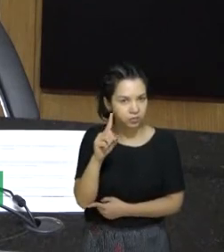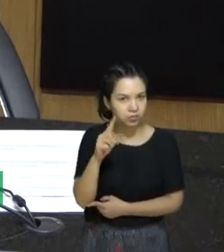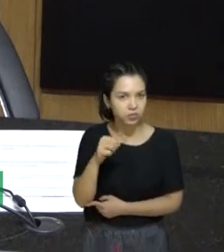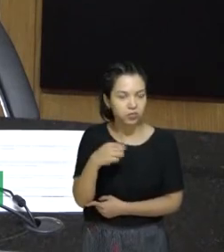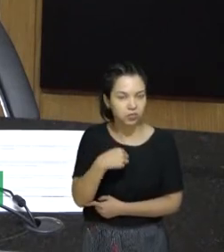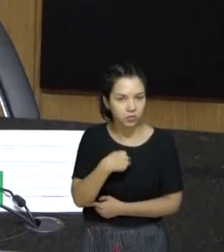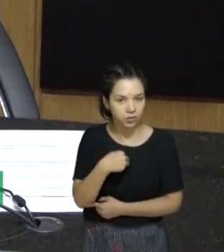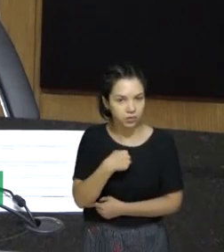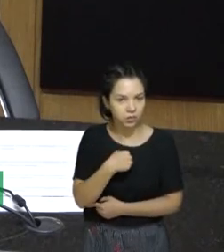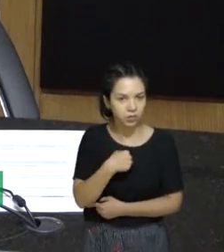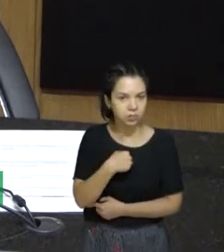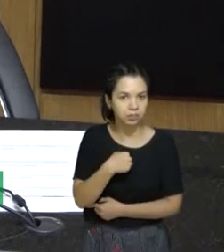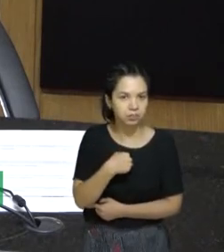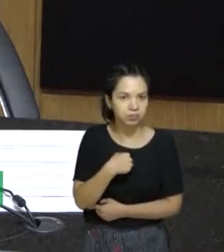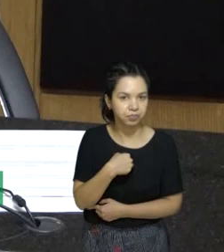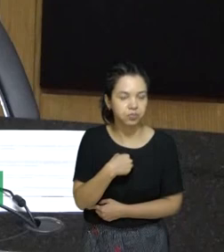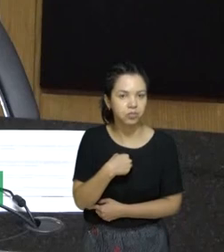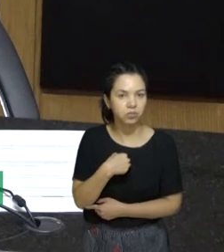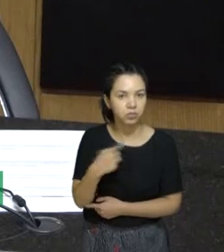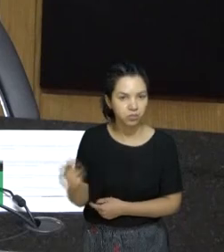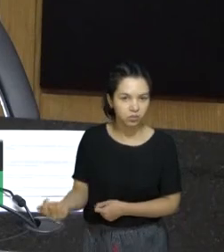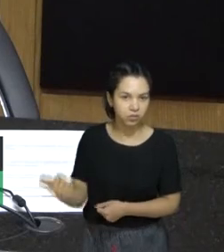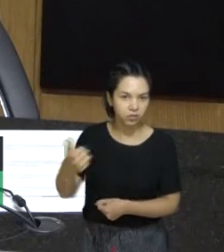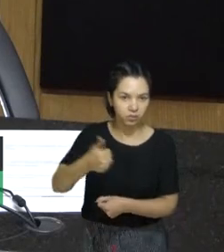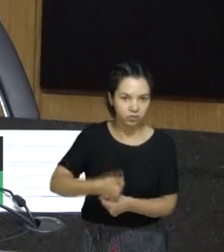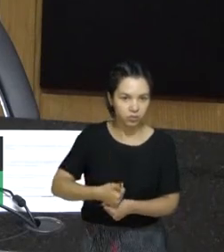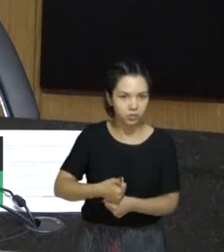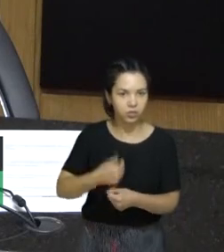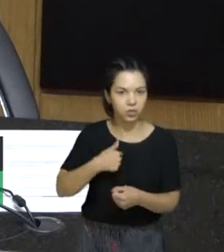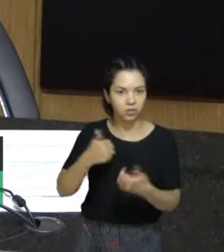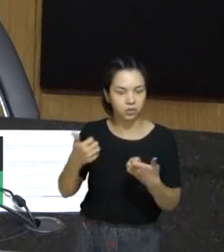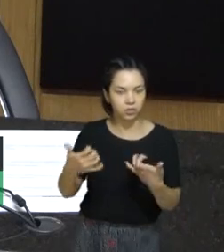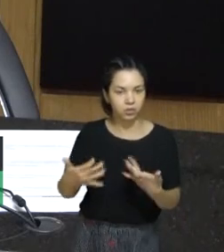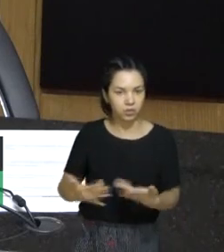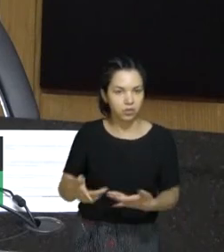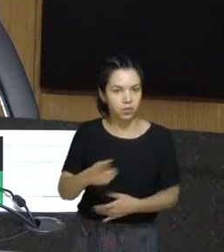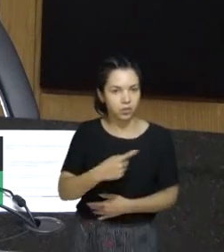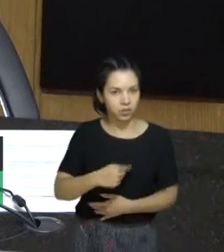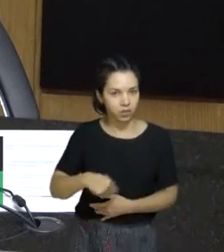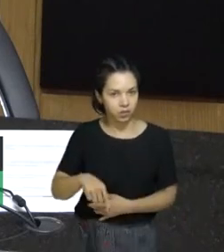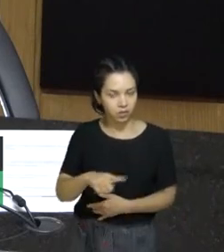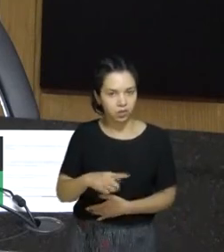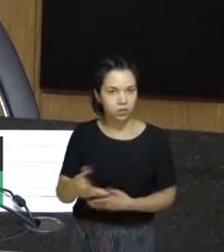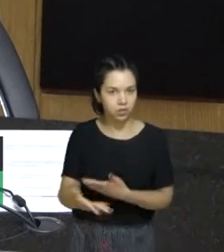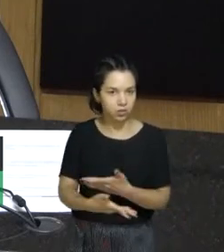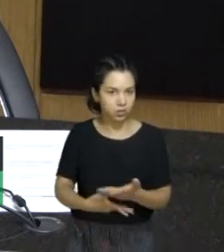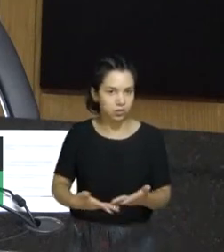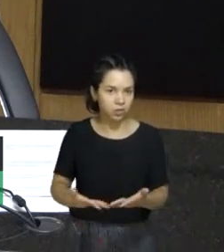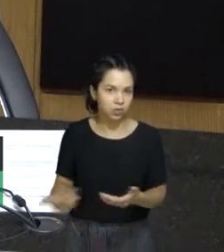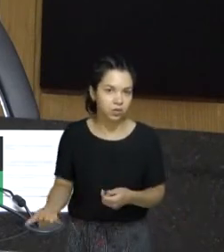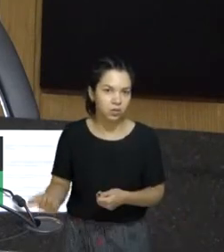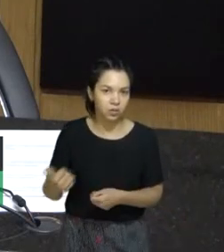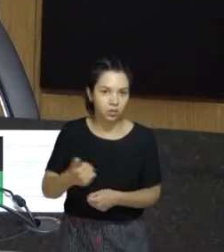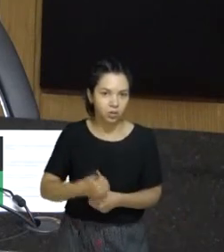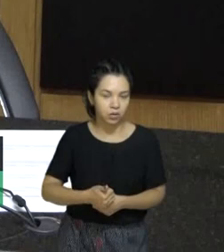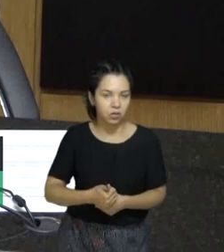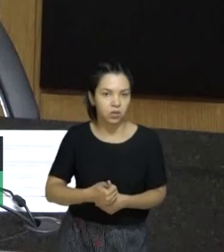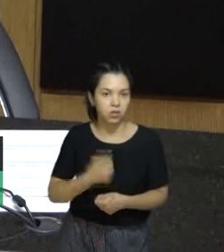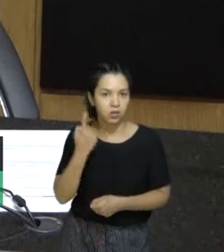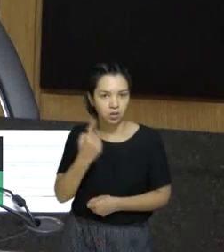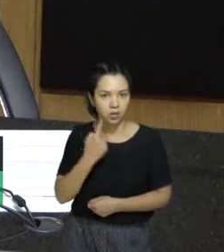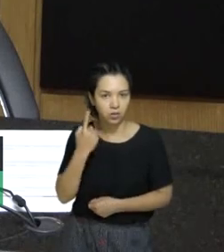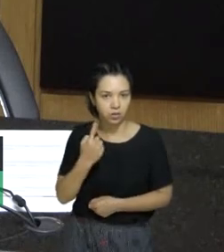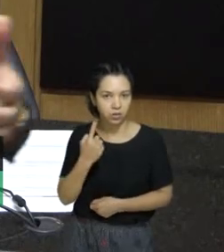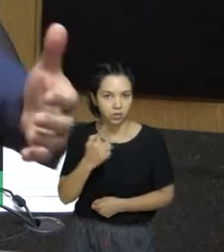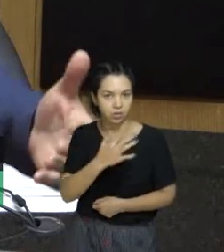aqui de referenciar quando ele assumiu, de que nós estávamos trocando um deputado Napoleão de alto nível por